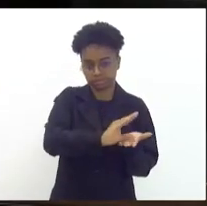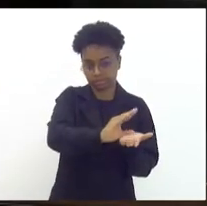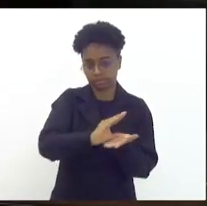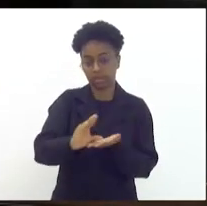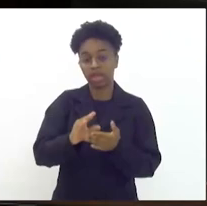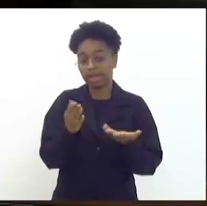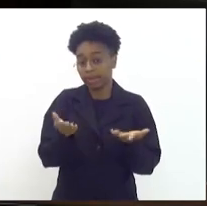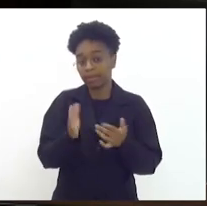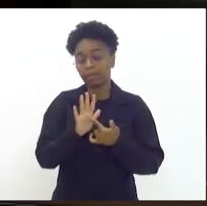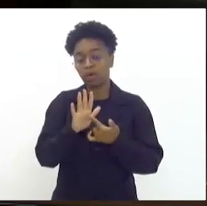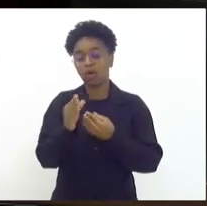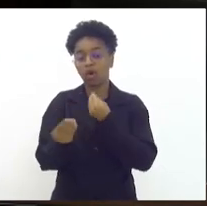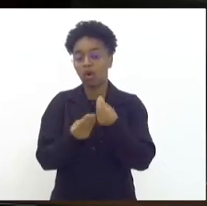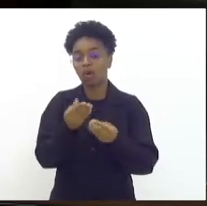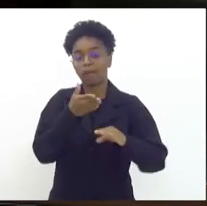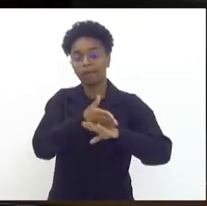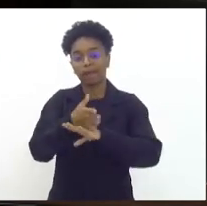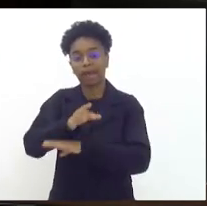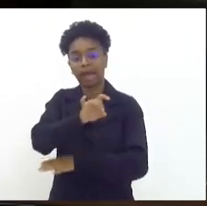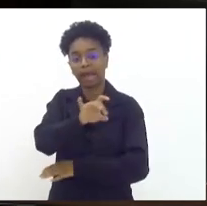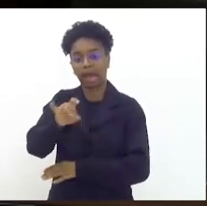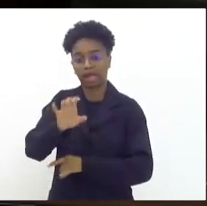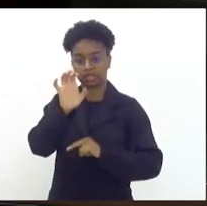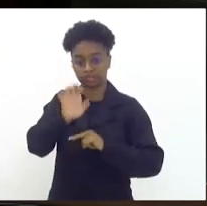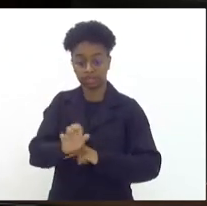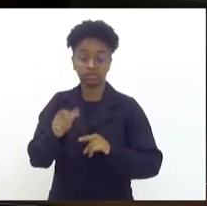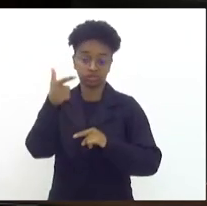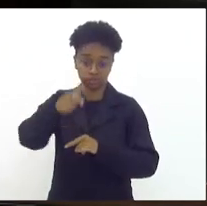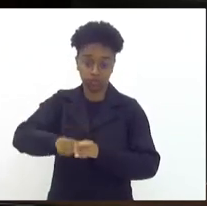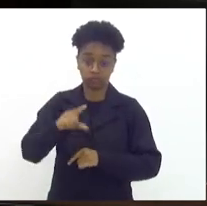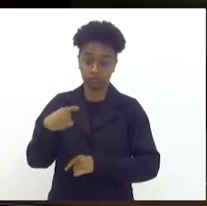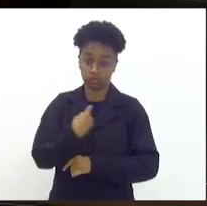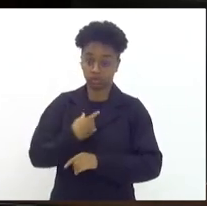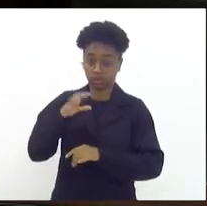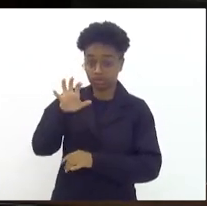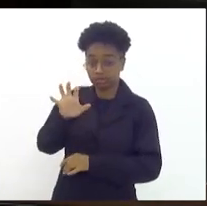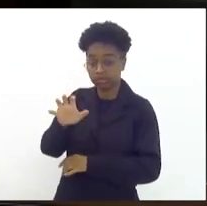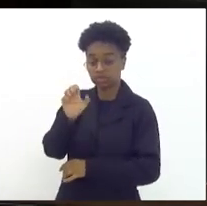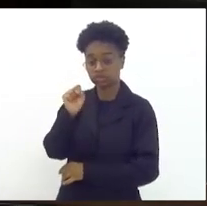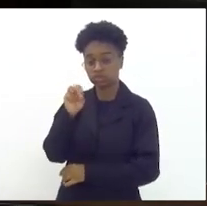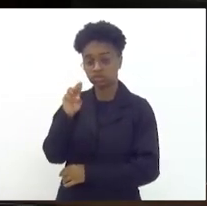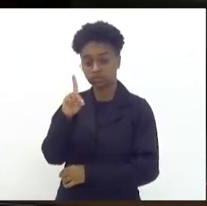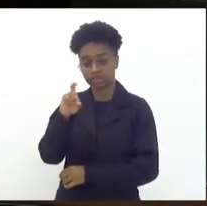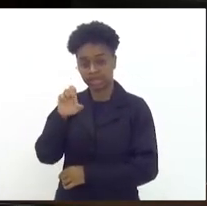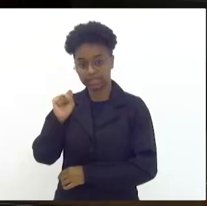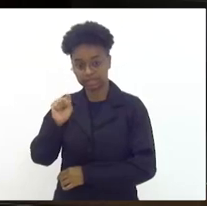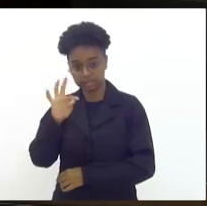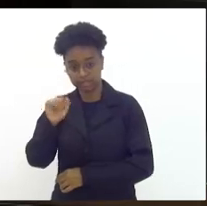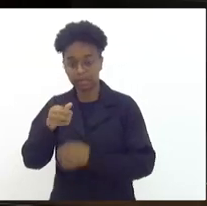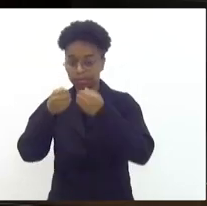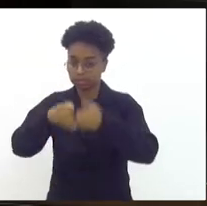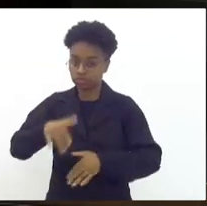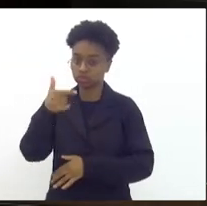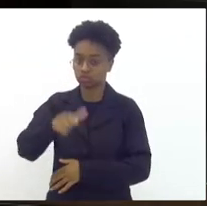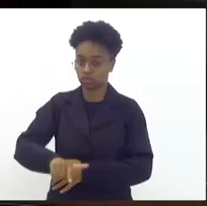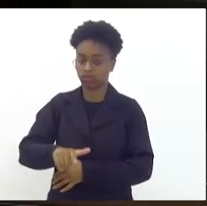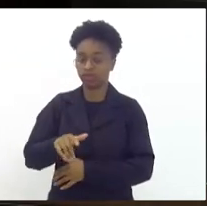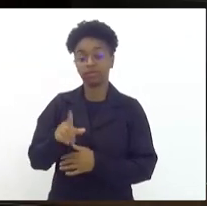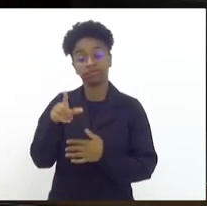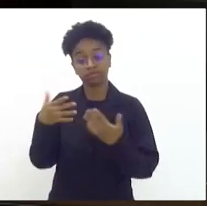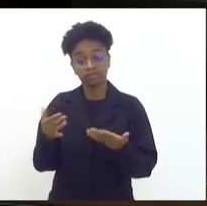Estados prejudicando de novo o Sudeste então esses recursos quando você fala 40 bi parece pouco